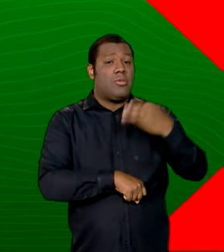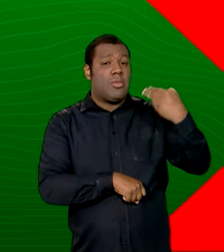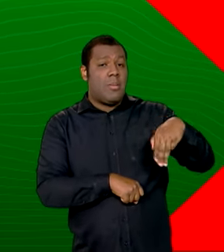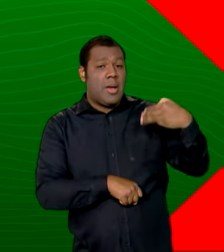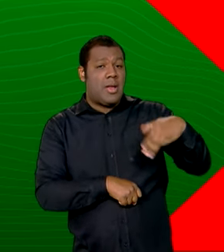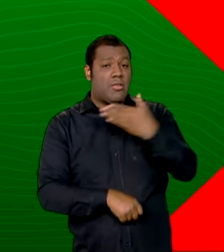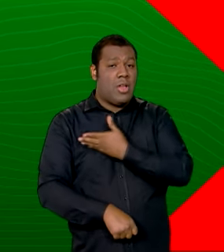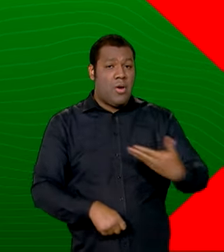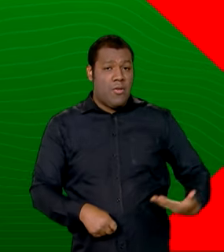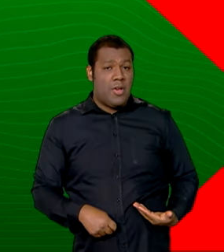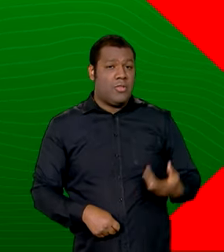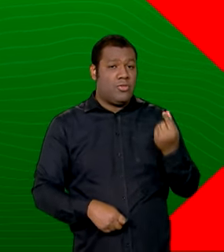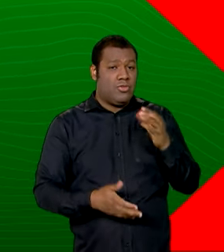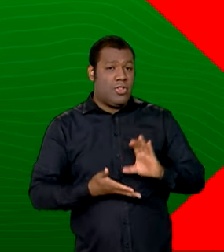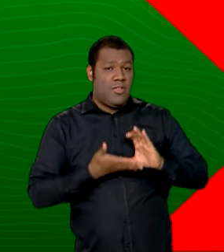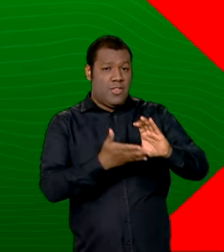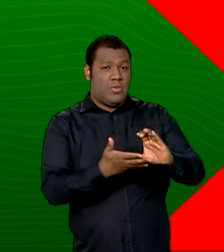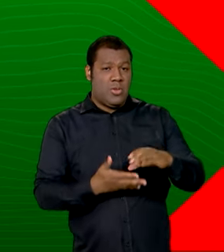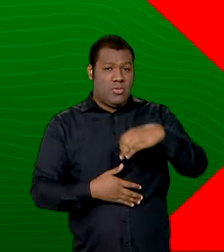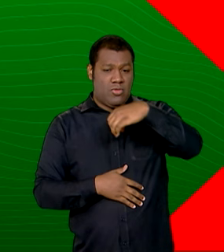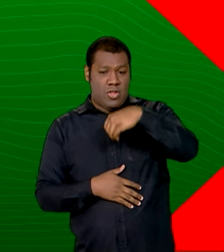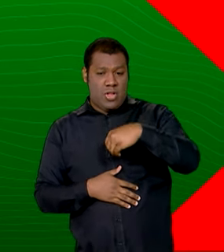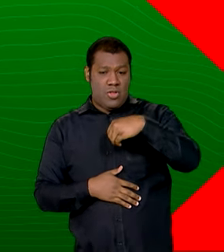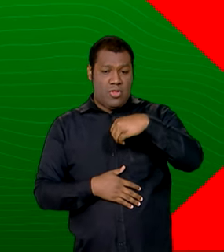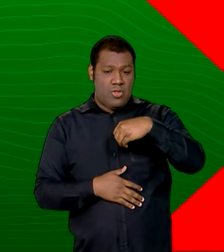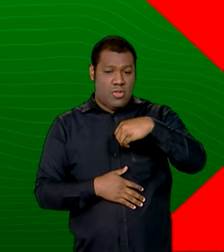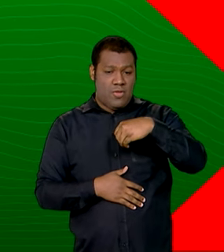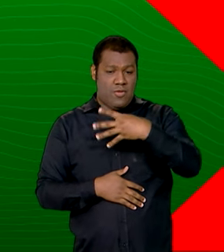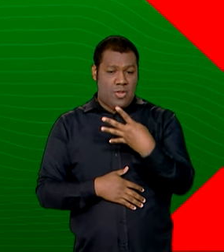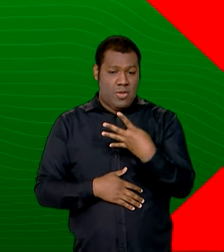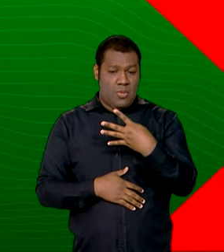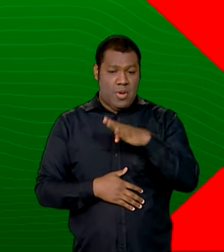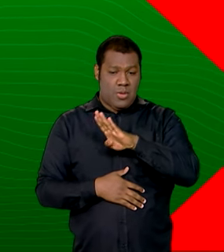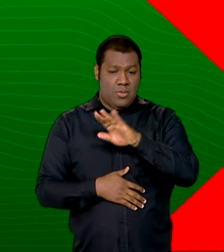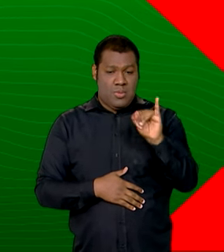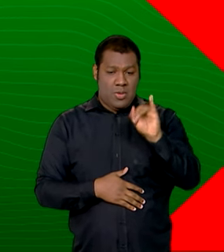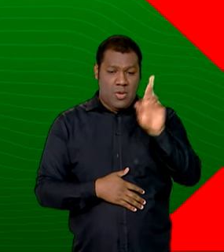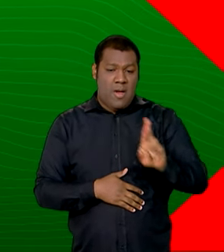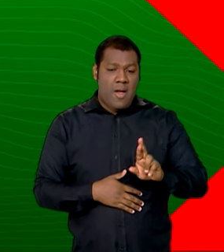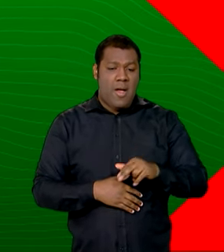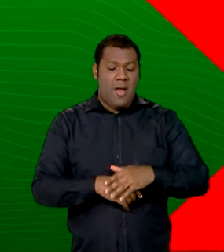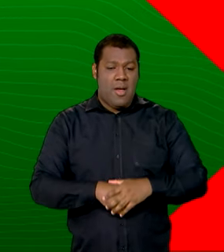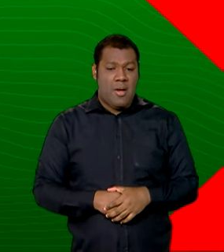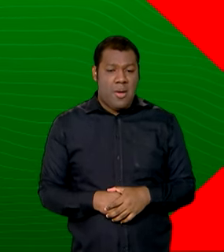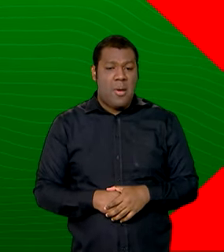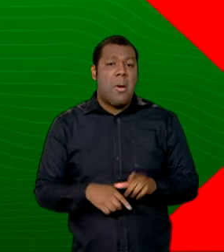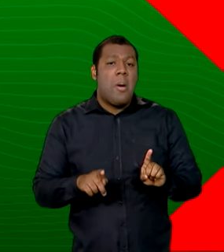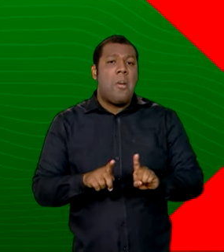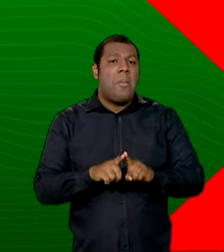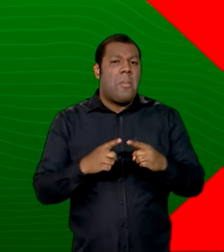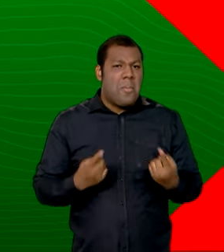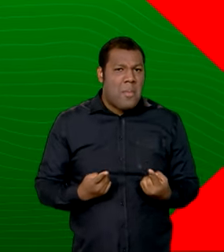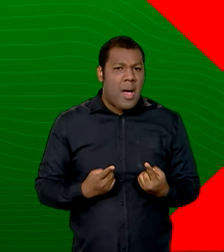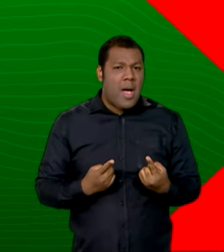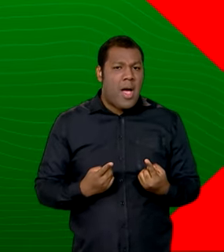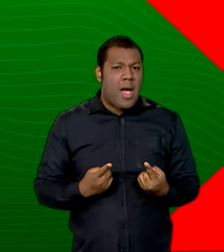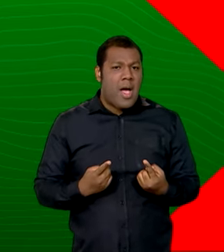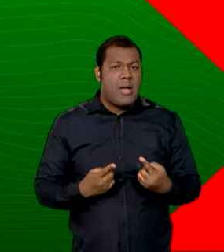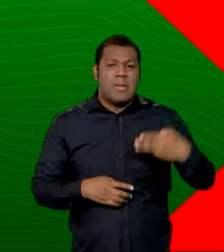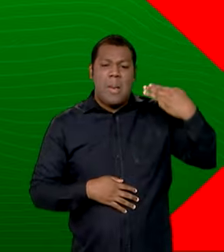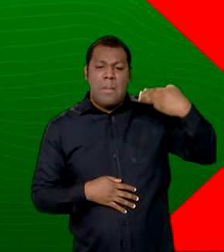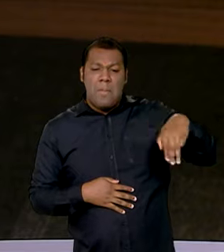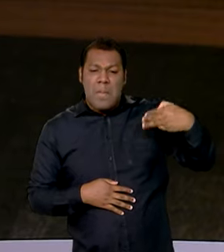bilhões desse projeto da Amazônia desenvolve Amazônia Qual é a maior carência hoje no Maranhão